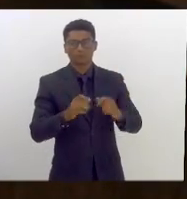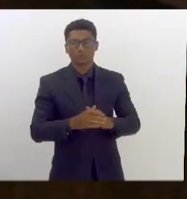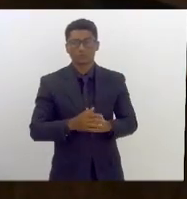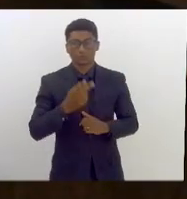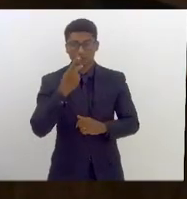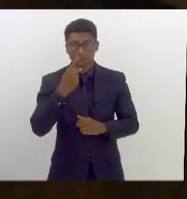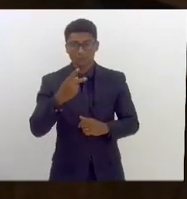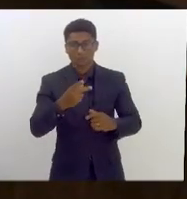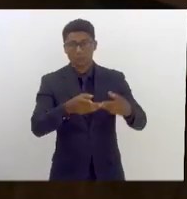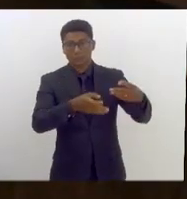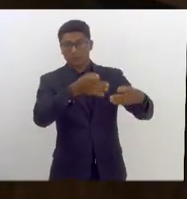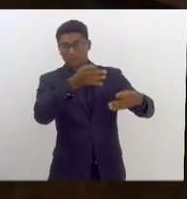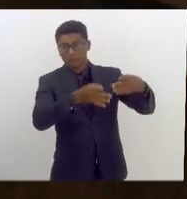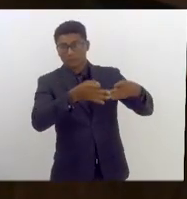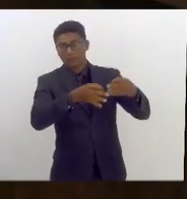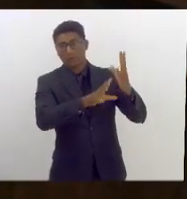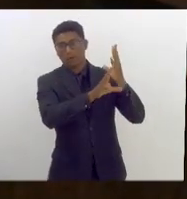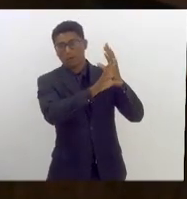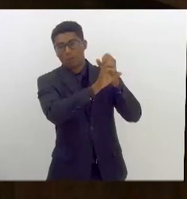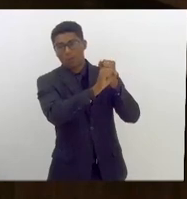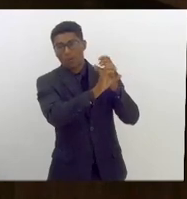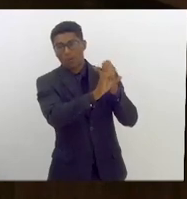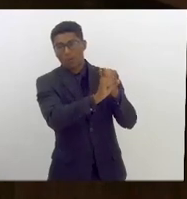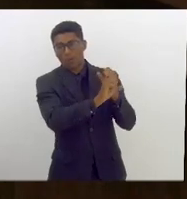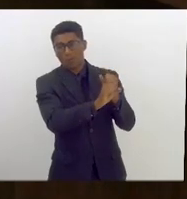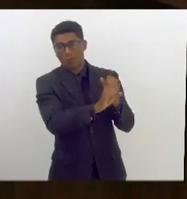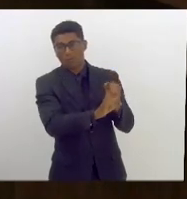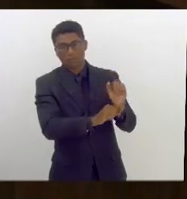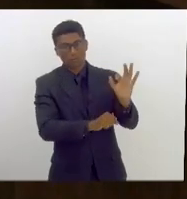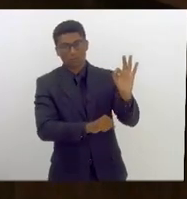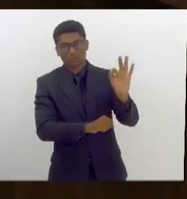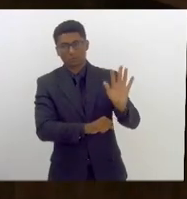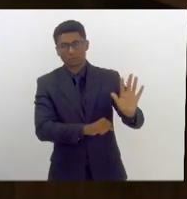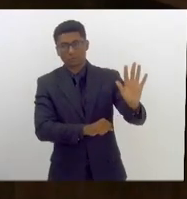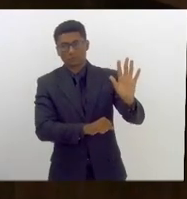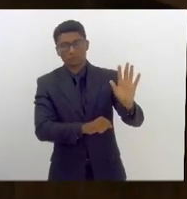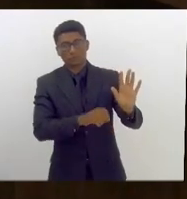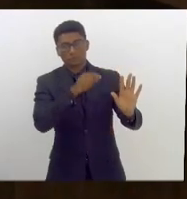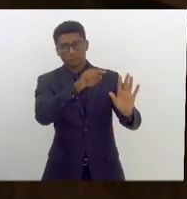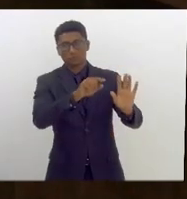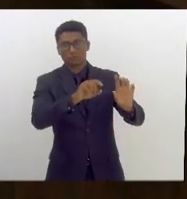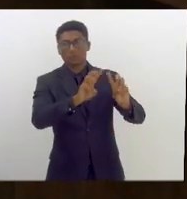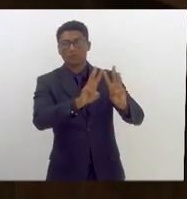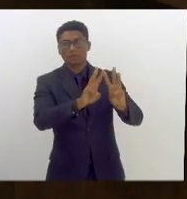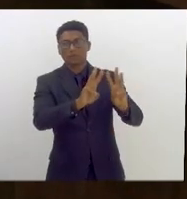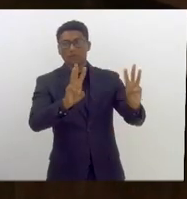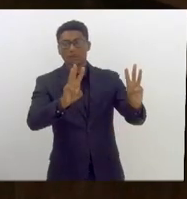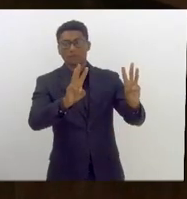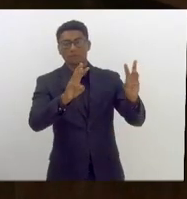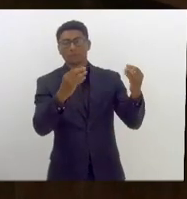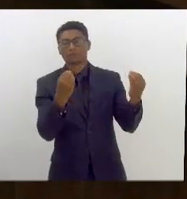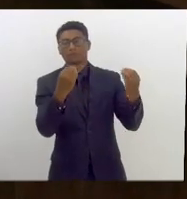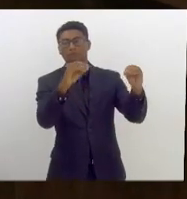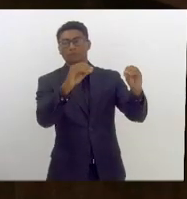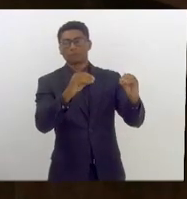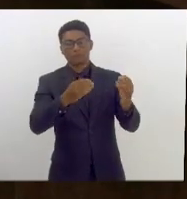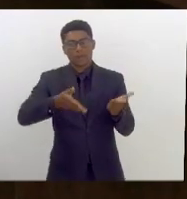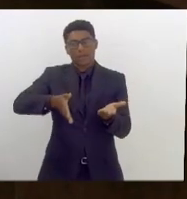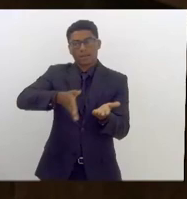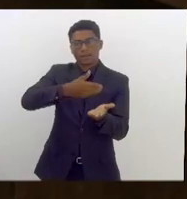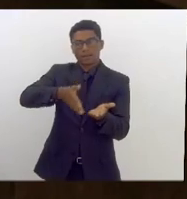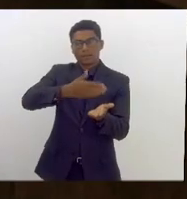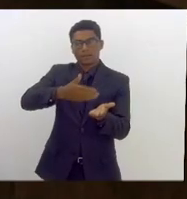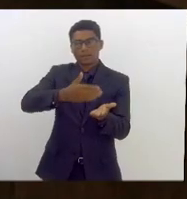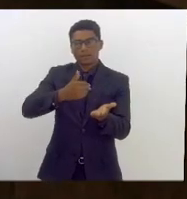dizer que o Tribunal de Contas da União lançou no seu portal um guia de participação social